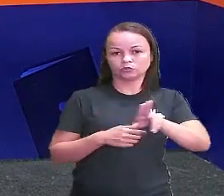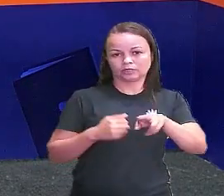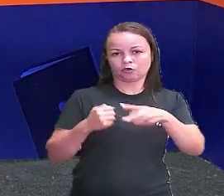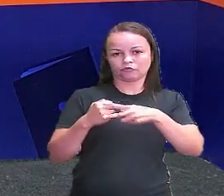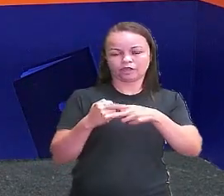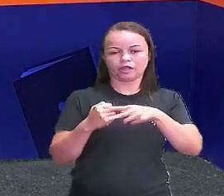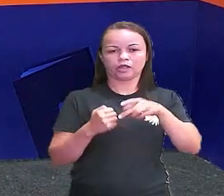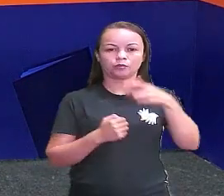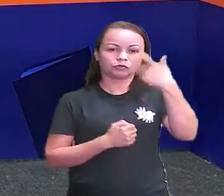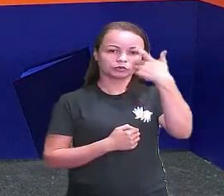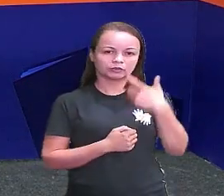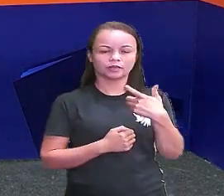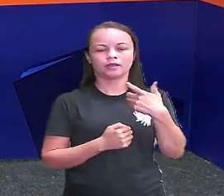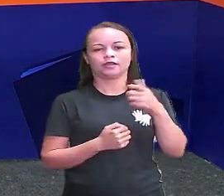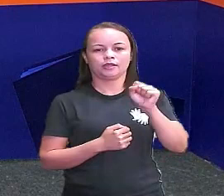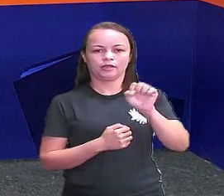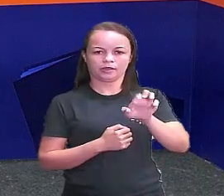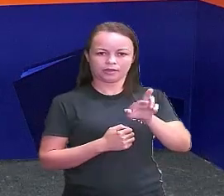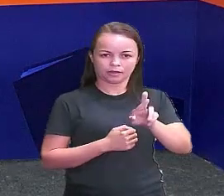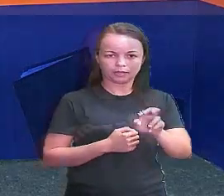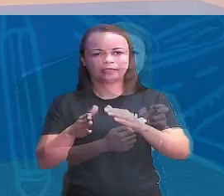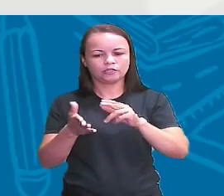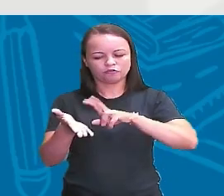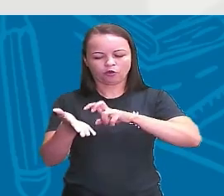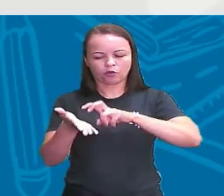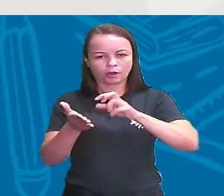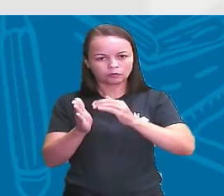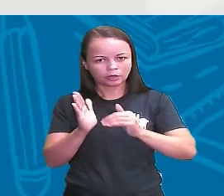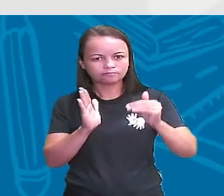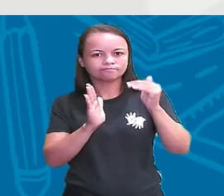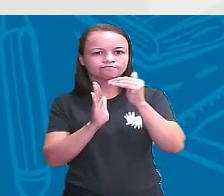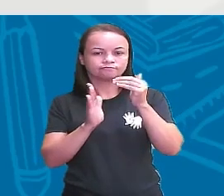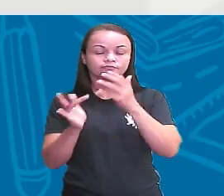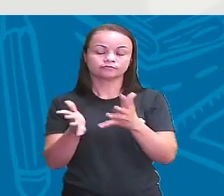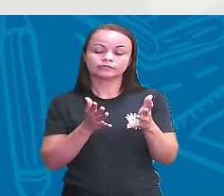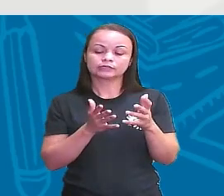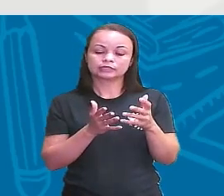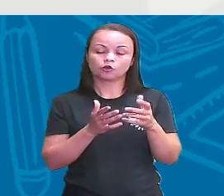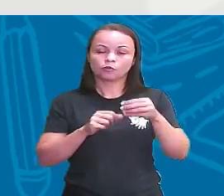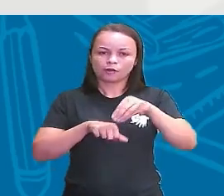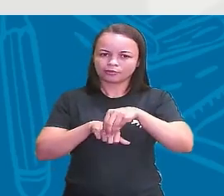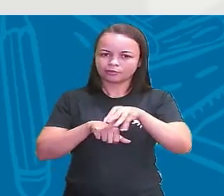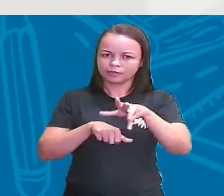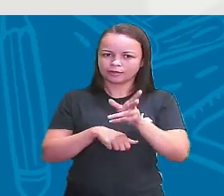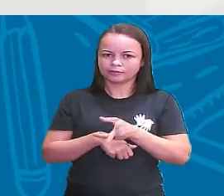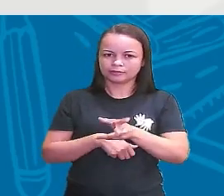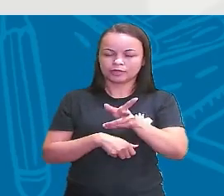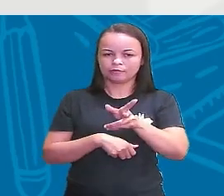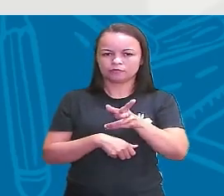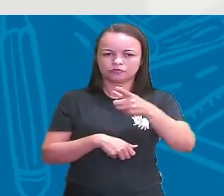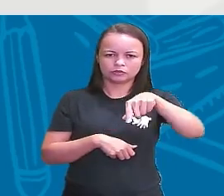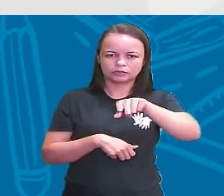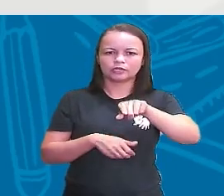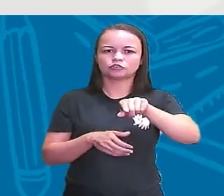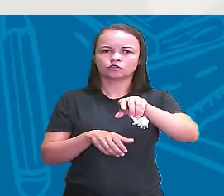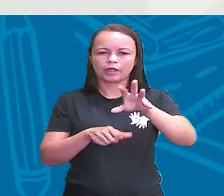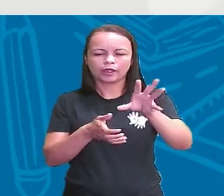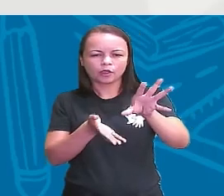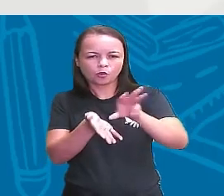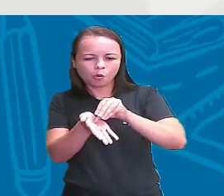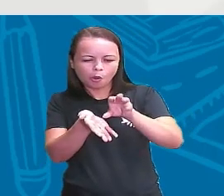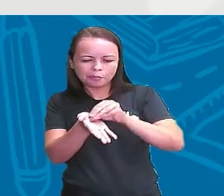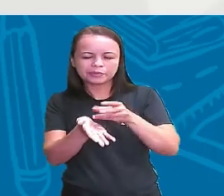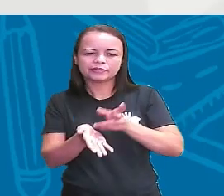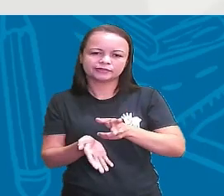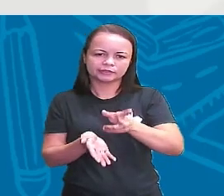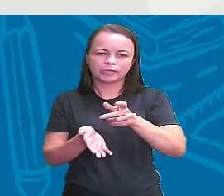estar em suas diferenças. Então vamos lá? E como a nossa diquinha de sempre, façam as anotações.